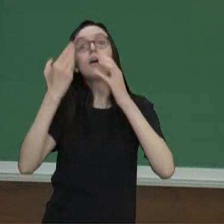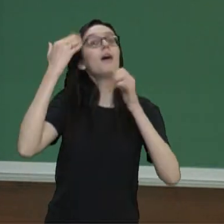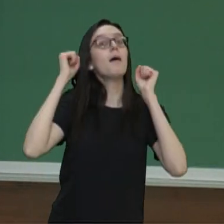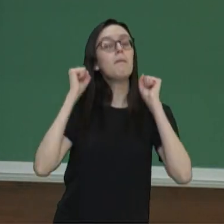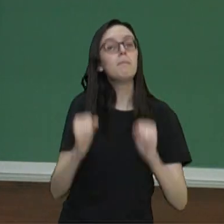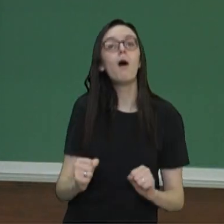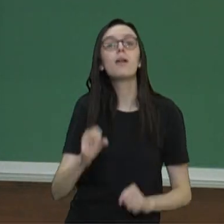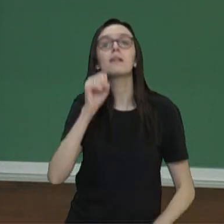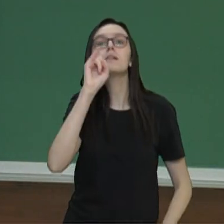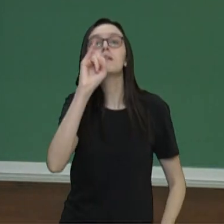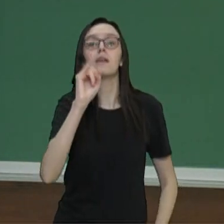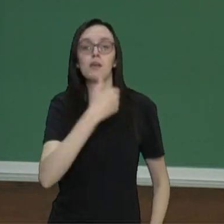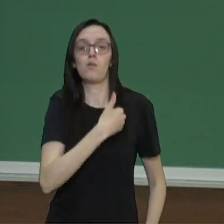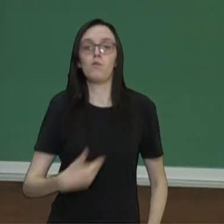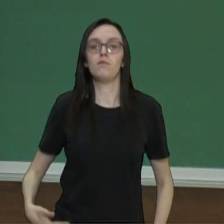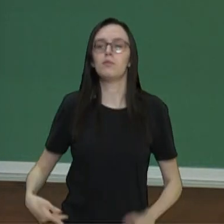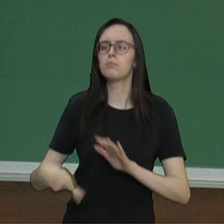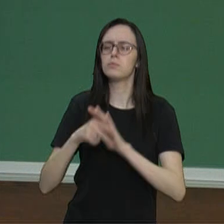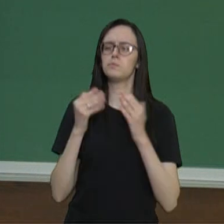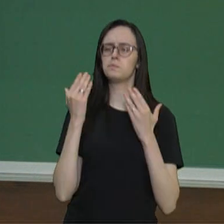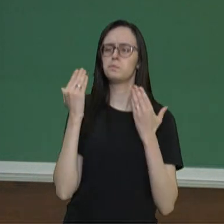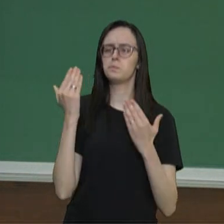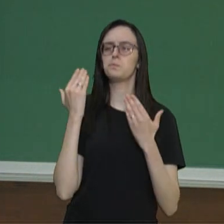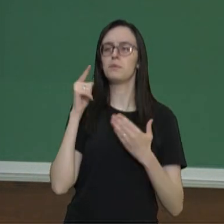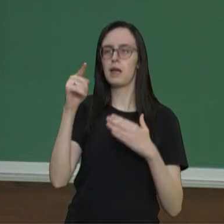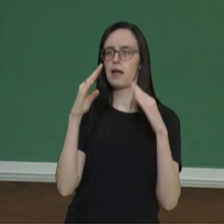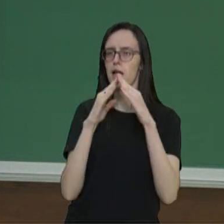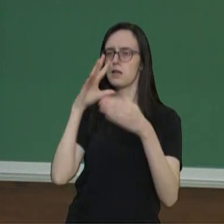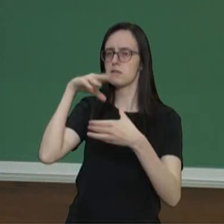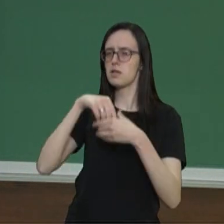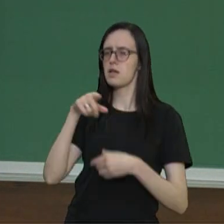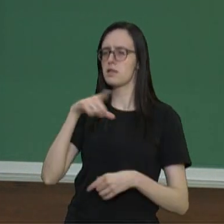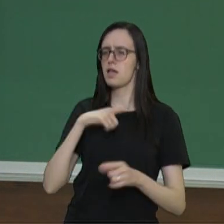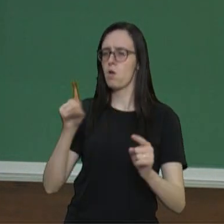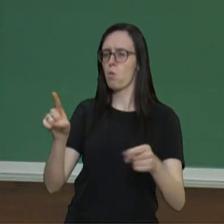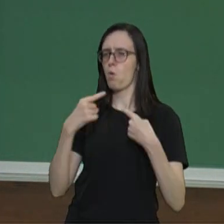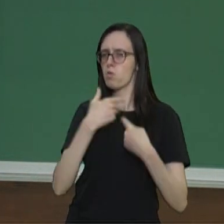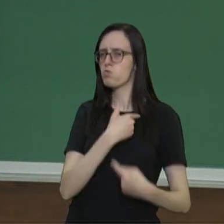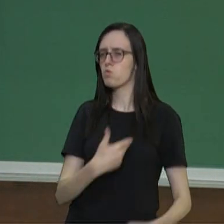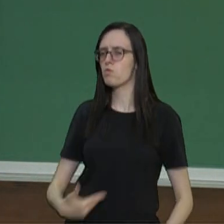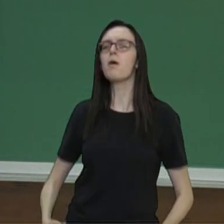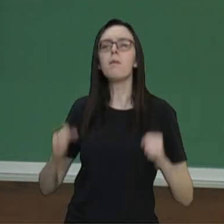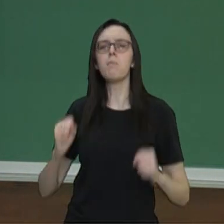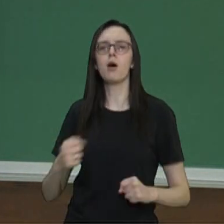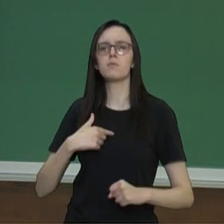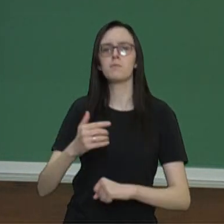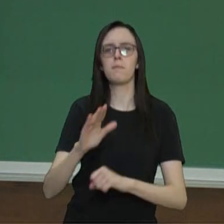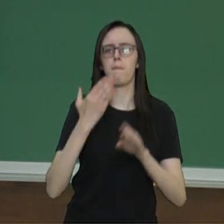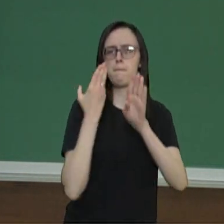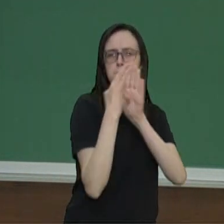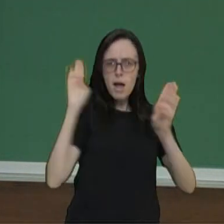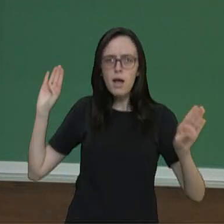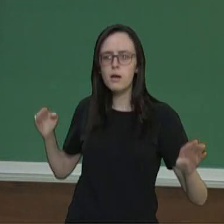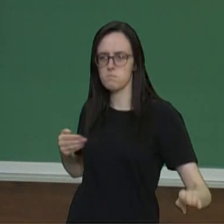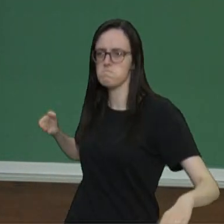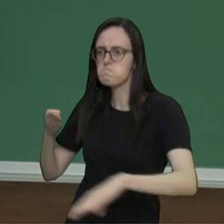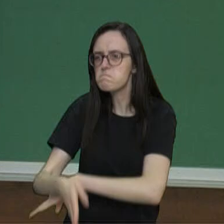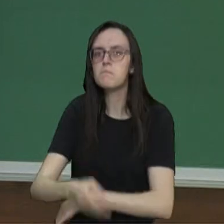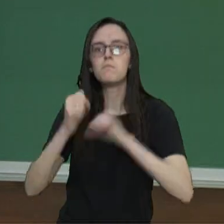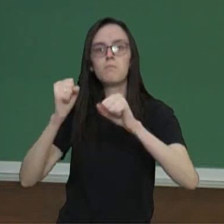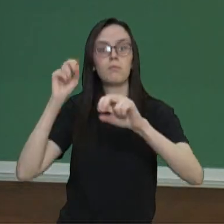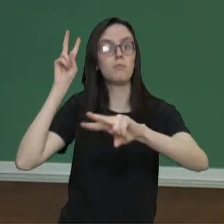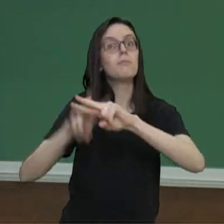Se os agentes do governo desconfiassem que ali havia alguém que fosse contra o governo, havia autorização para invadir a casa e prender